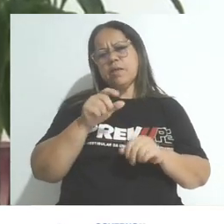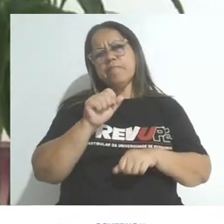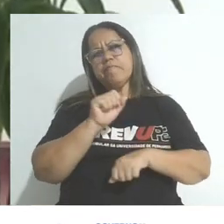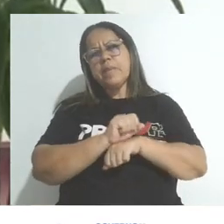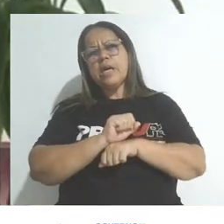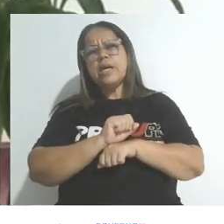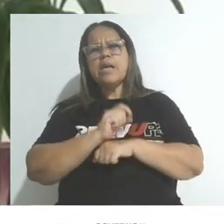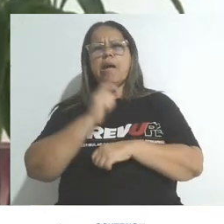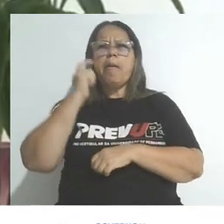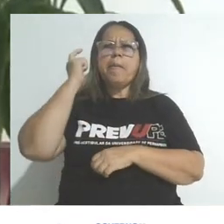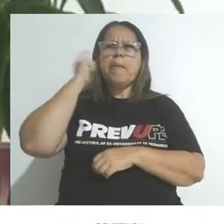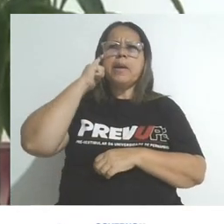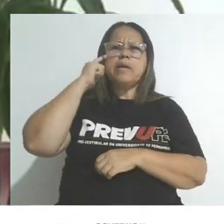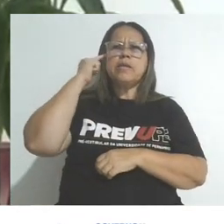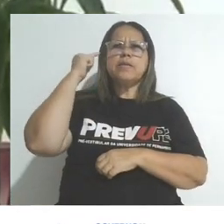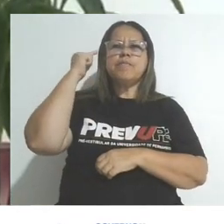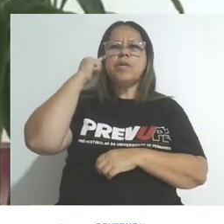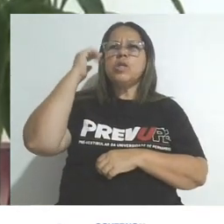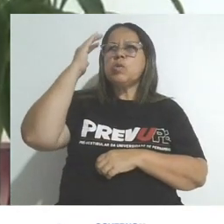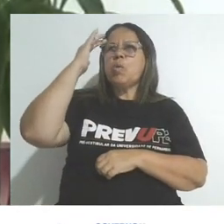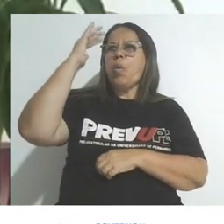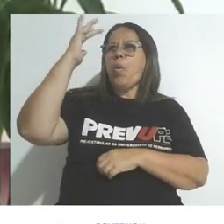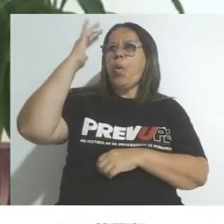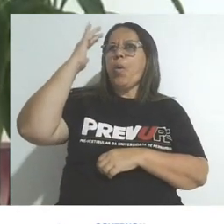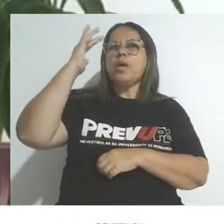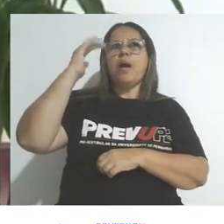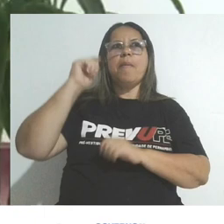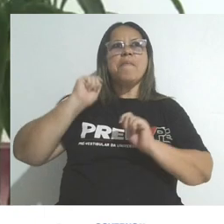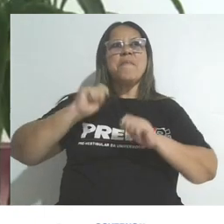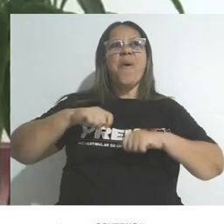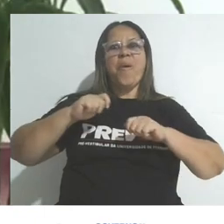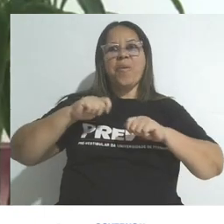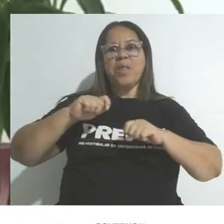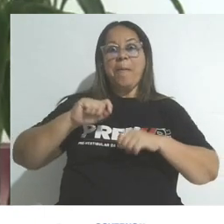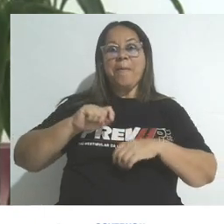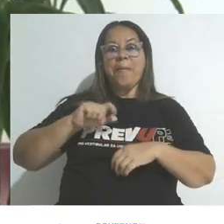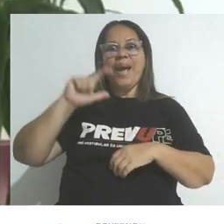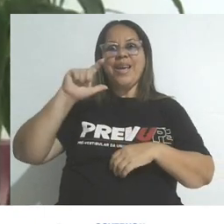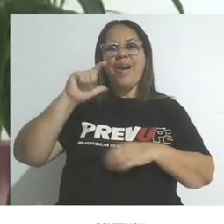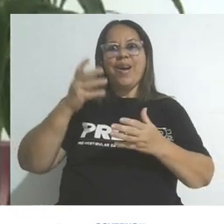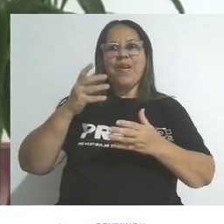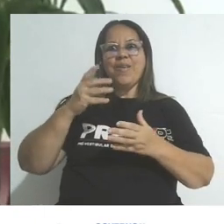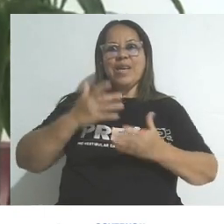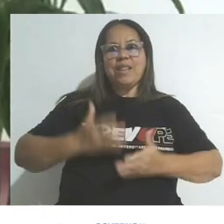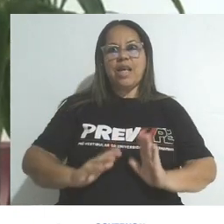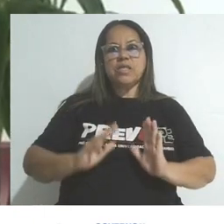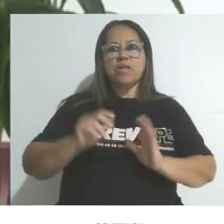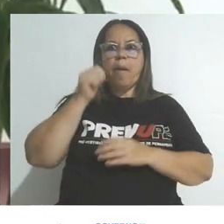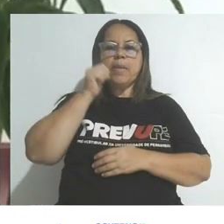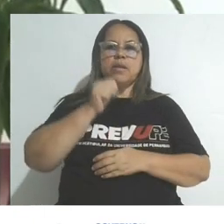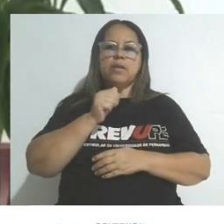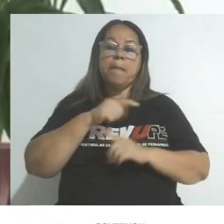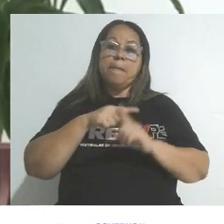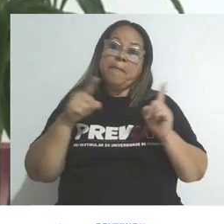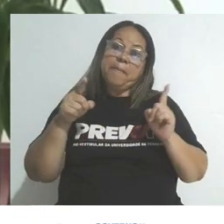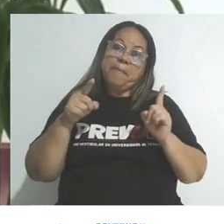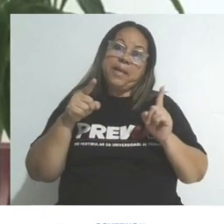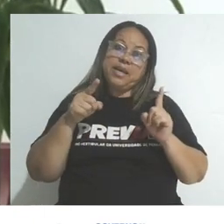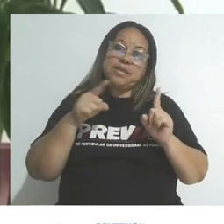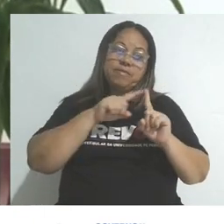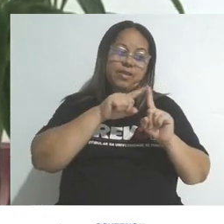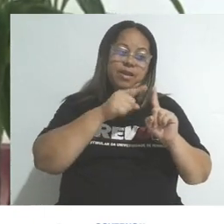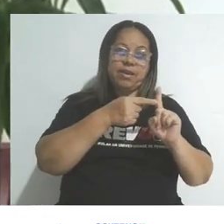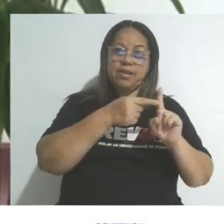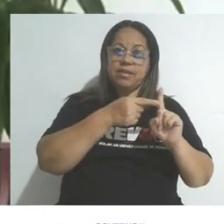para pensar e idealizar que a chance é de ser maior, de ser menina. Mas aí, a cada